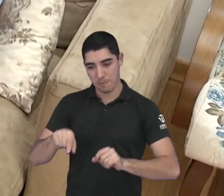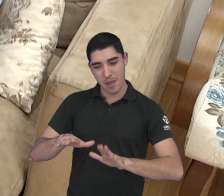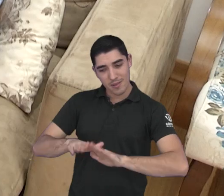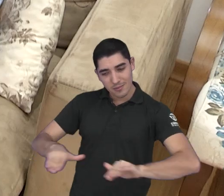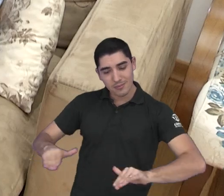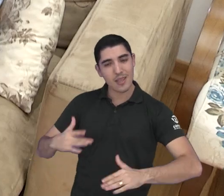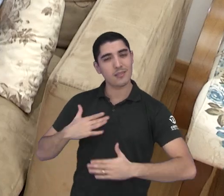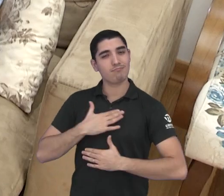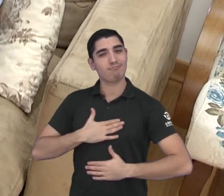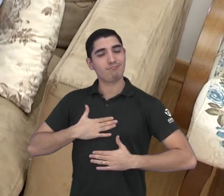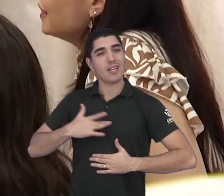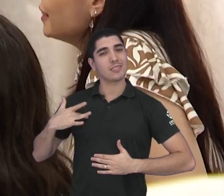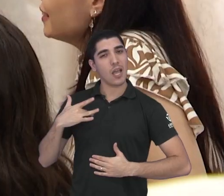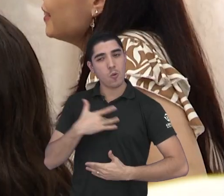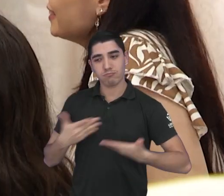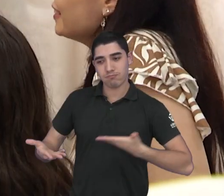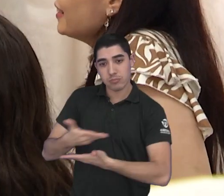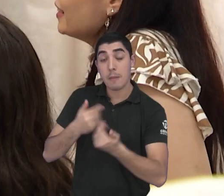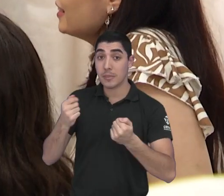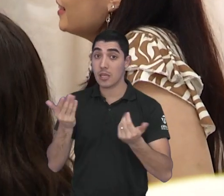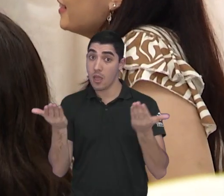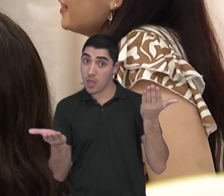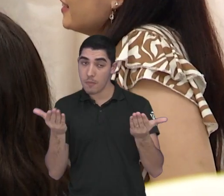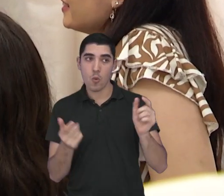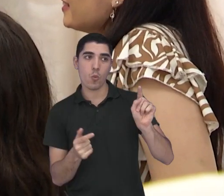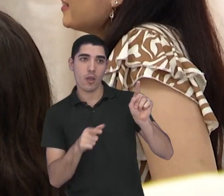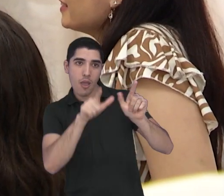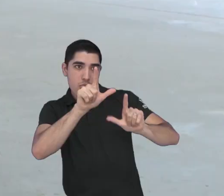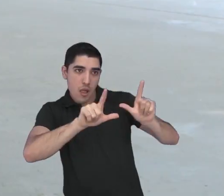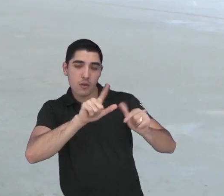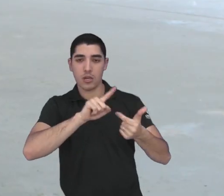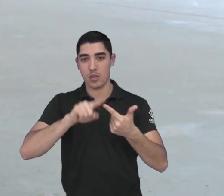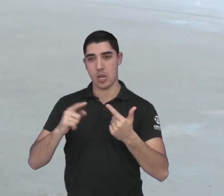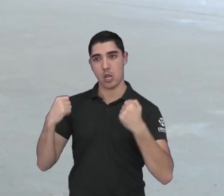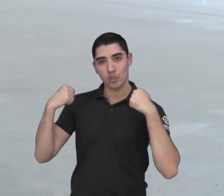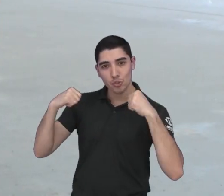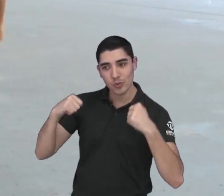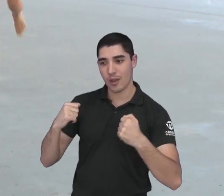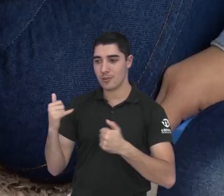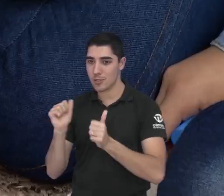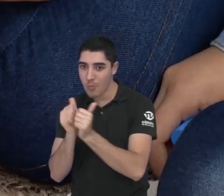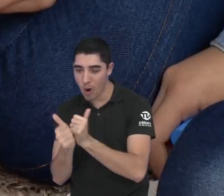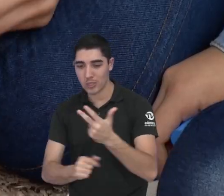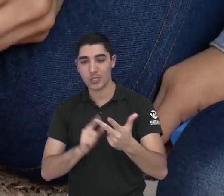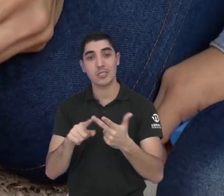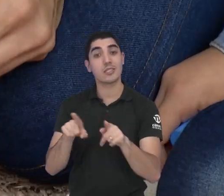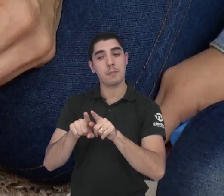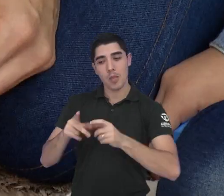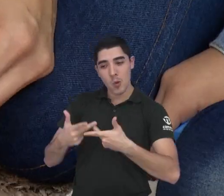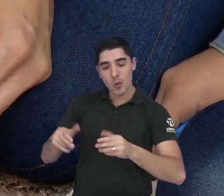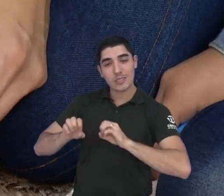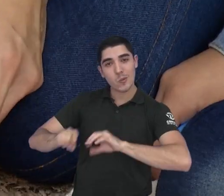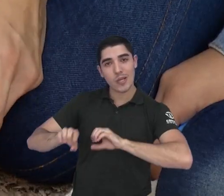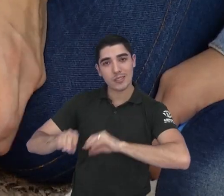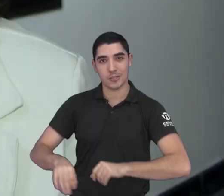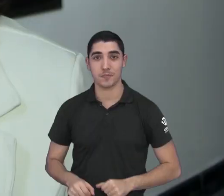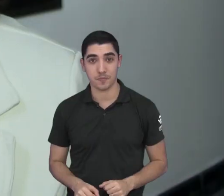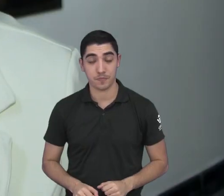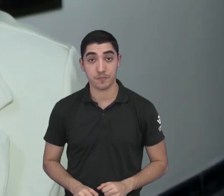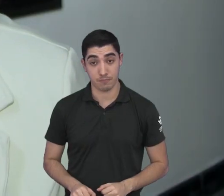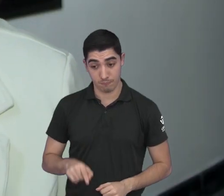infância saudável, é preciso promover o equilíbrio entre telas, exercícios físicos e atividades